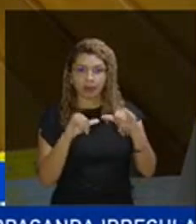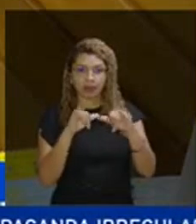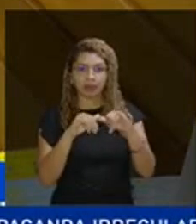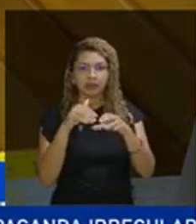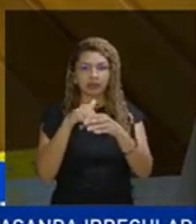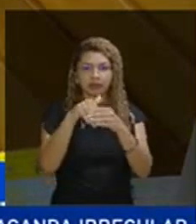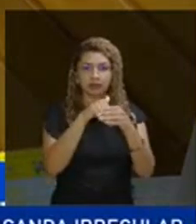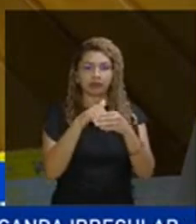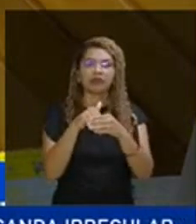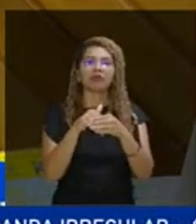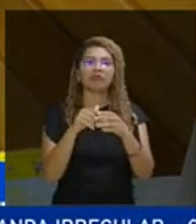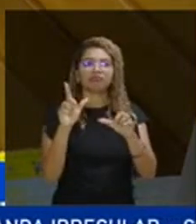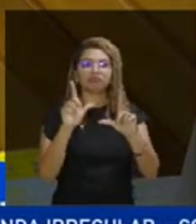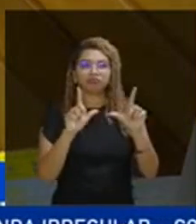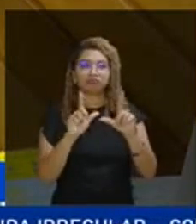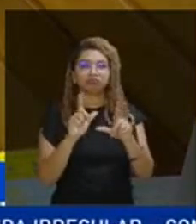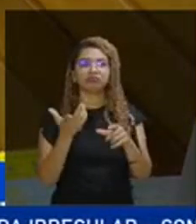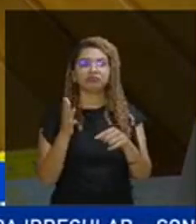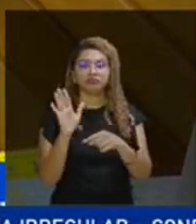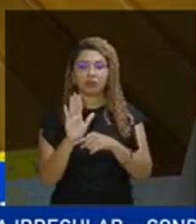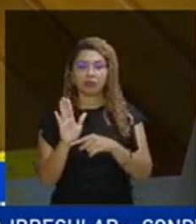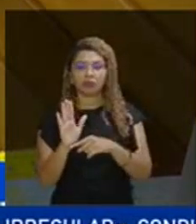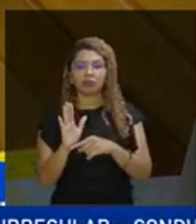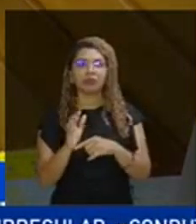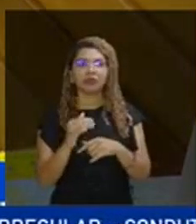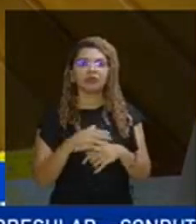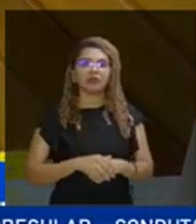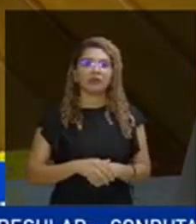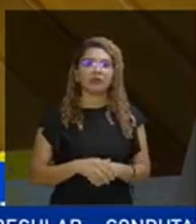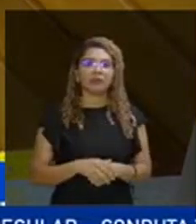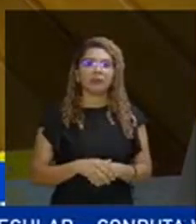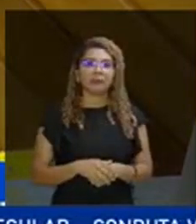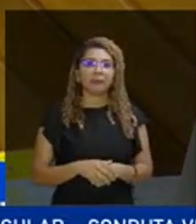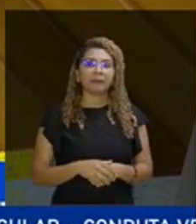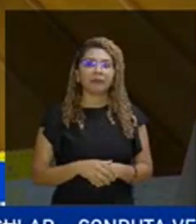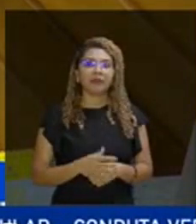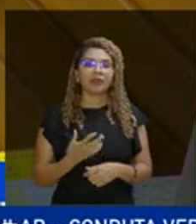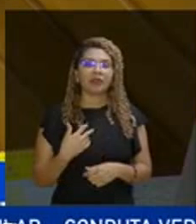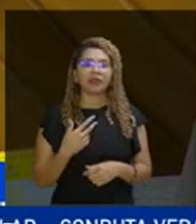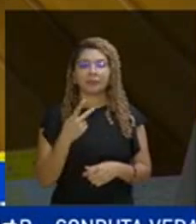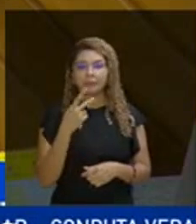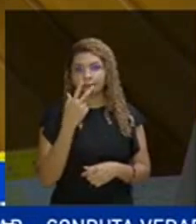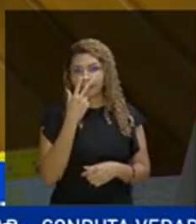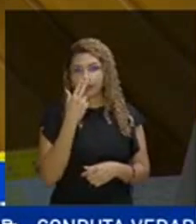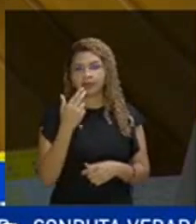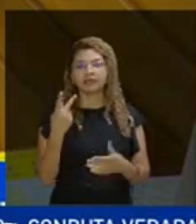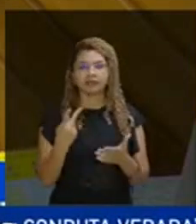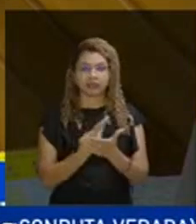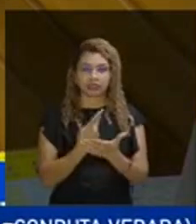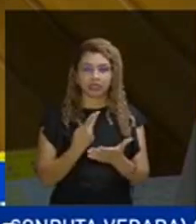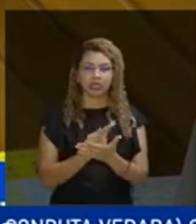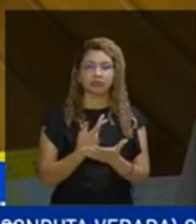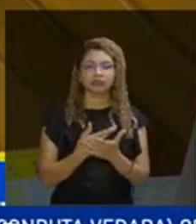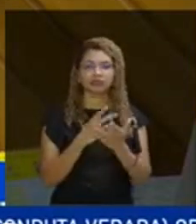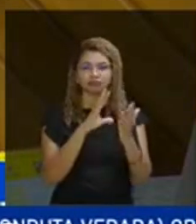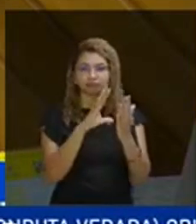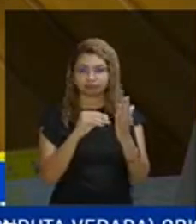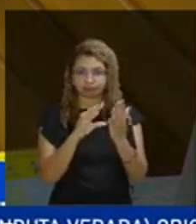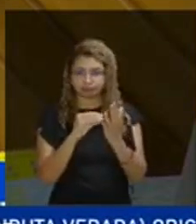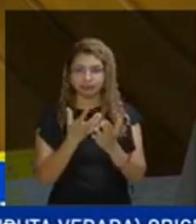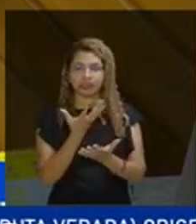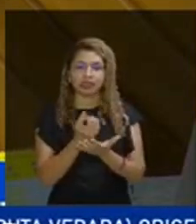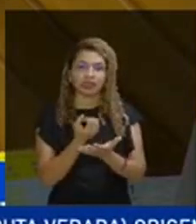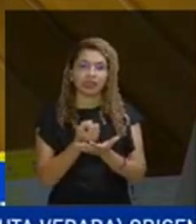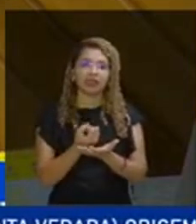questionadas. No caso dos autos, a propaganda reputada irregular pelo recorrente se trata de captação de imagens realizadas em